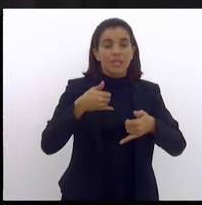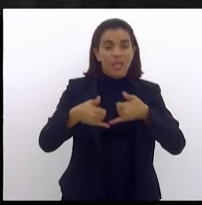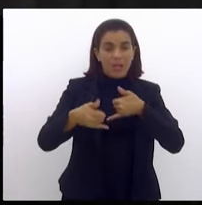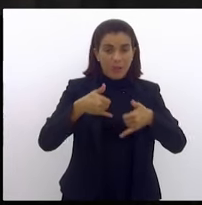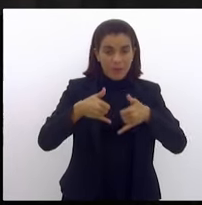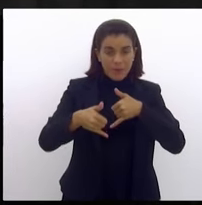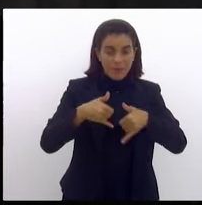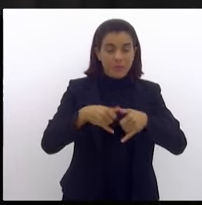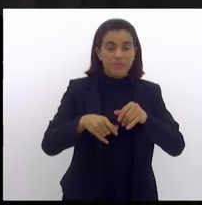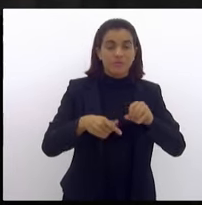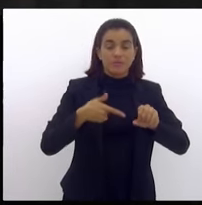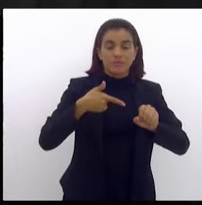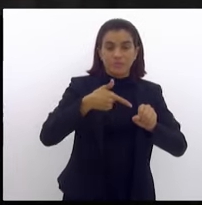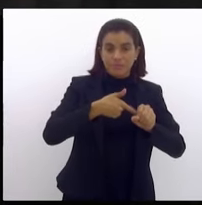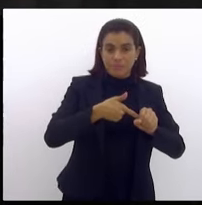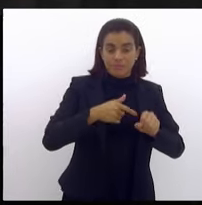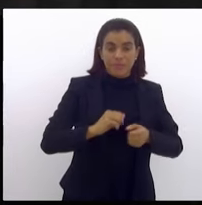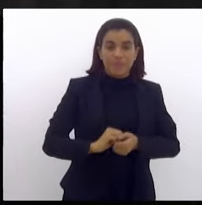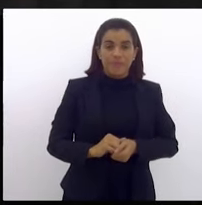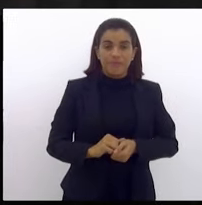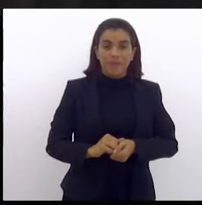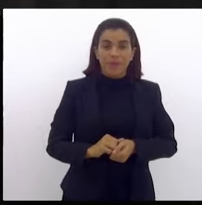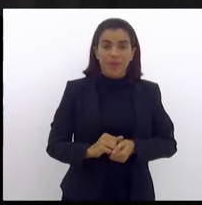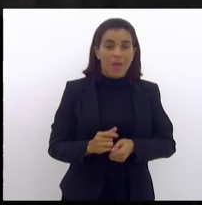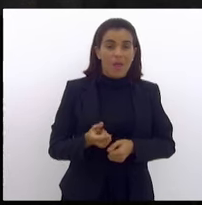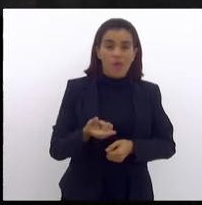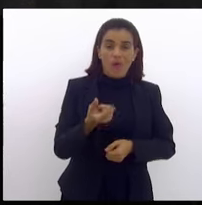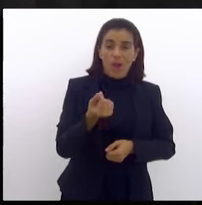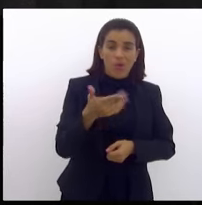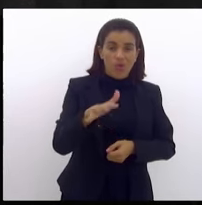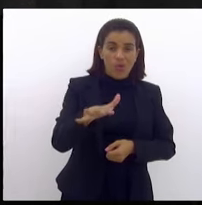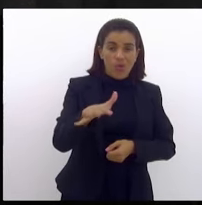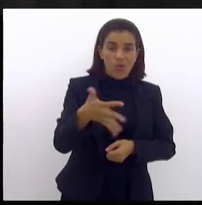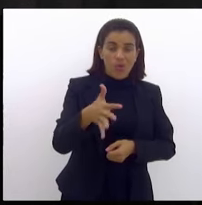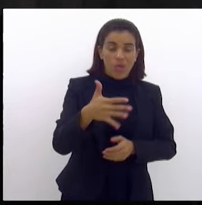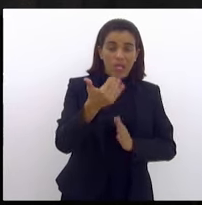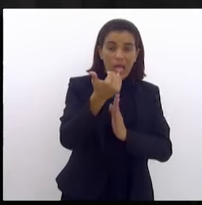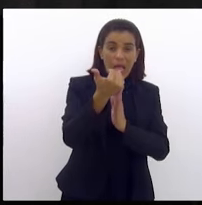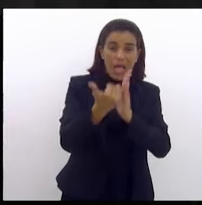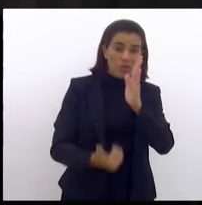telecomunicações e combustíveis, a bagatela de redução de